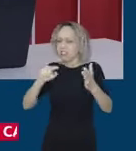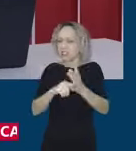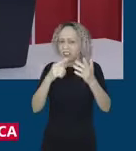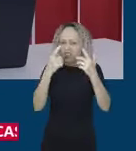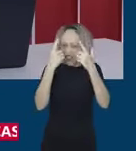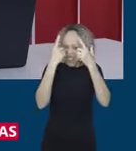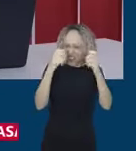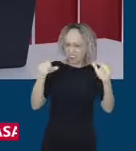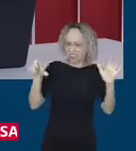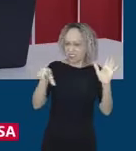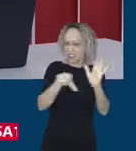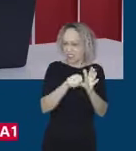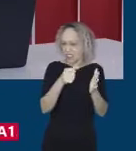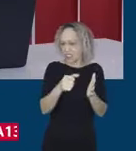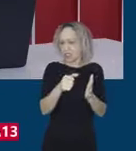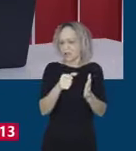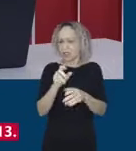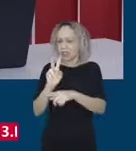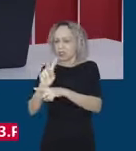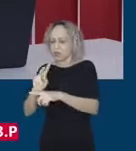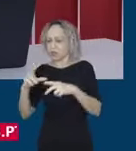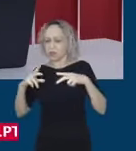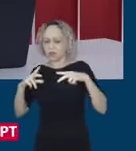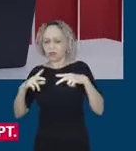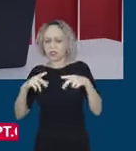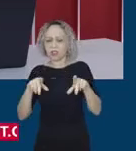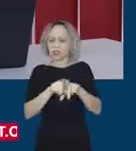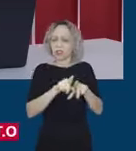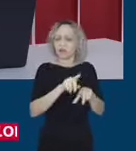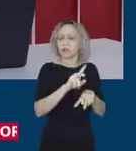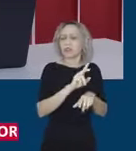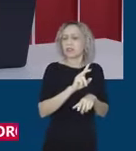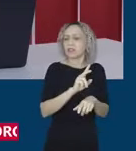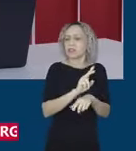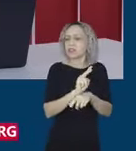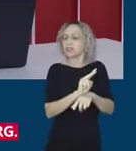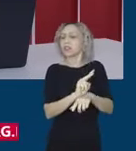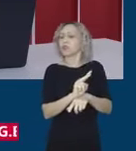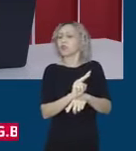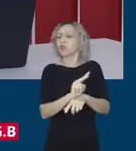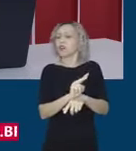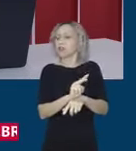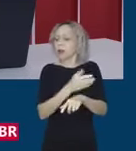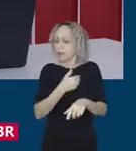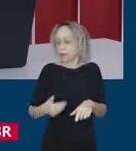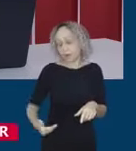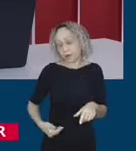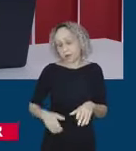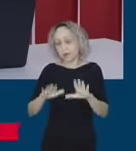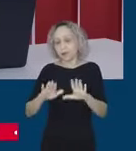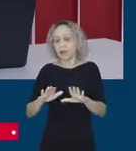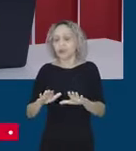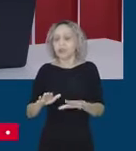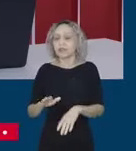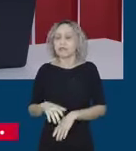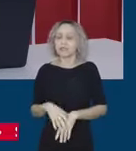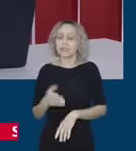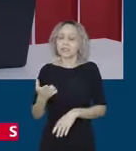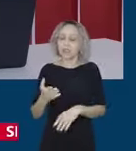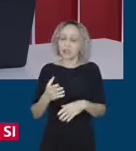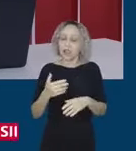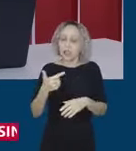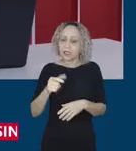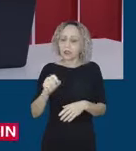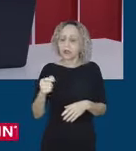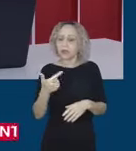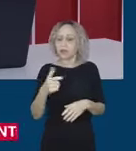criminoso. E eu queria que a gente falasse desse projeto de lei de sua autoria, né, o 5231, que é de 2020,